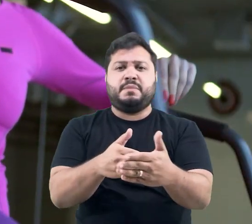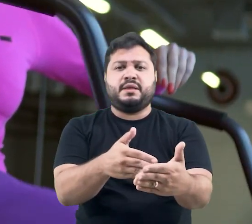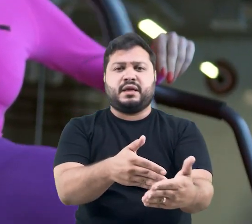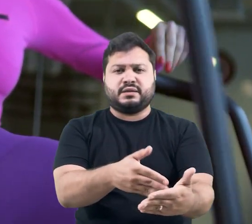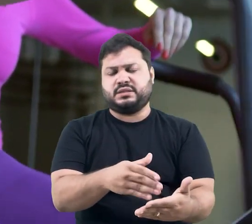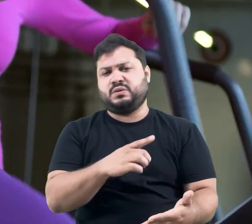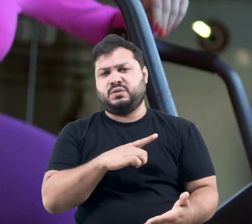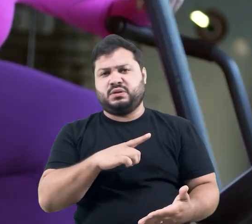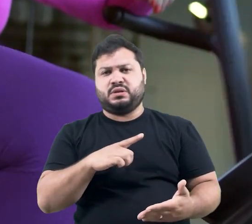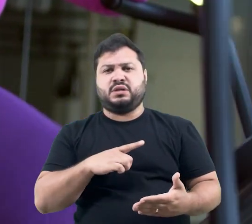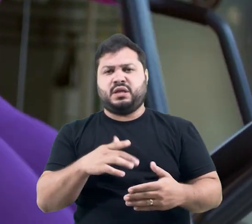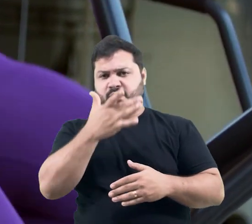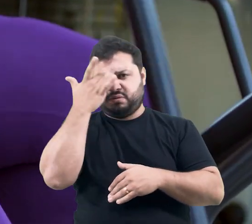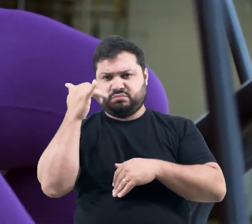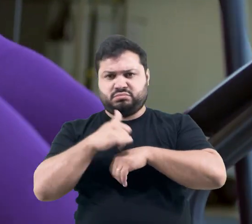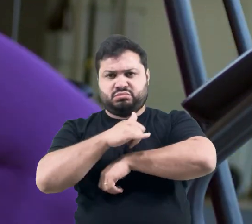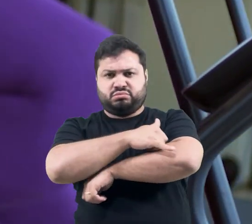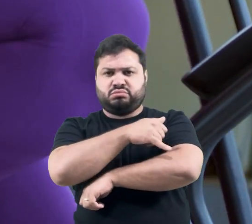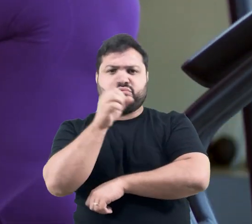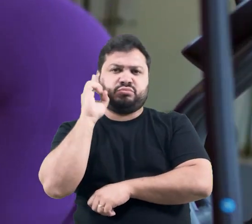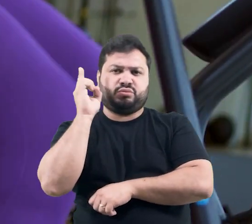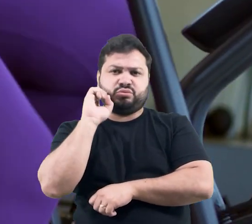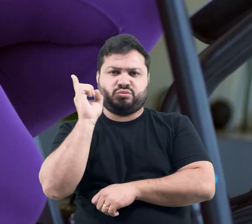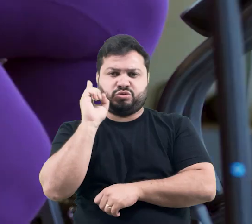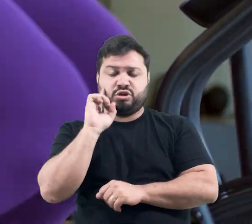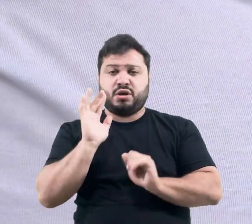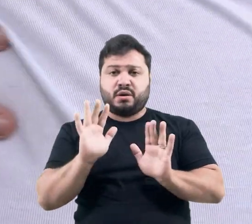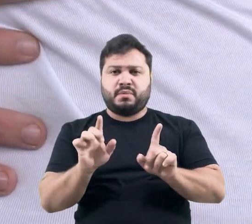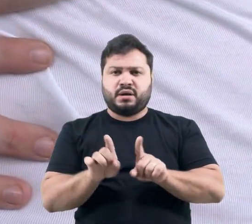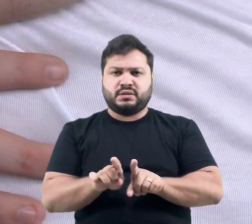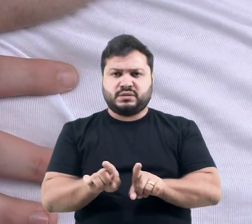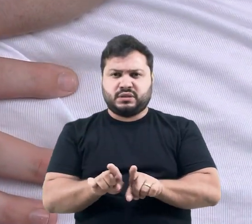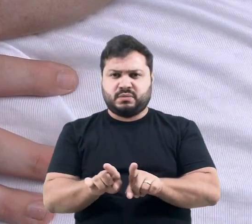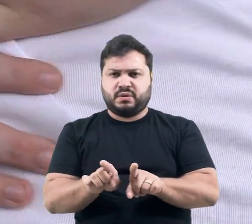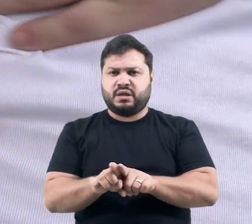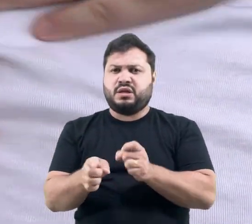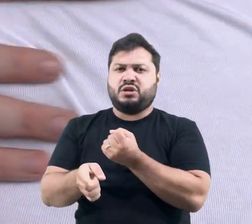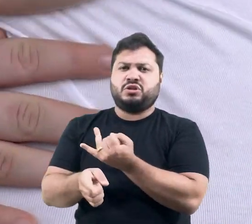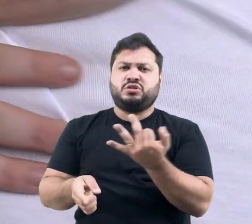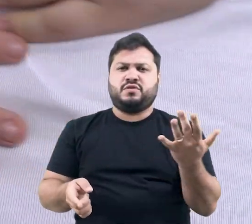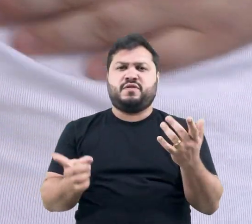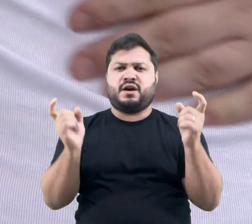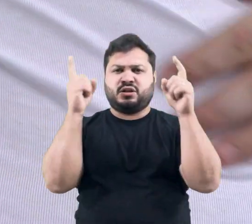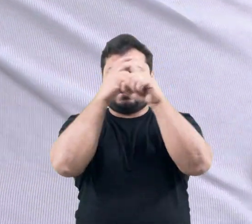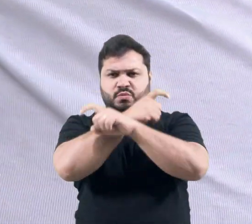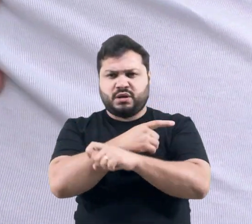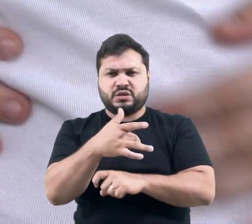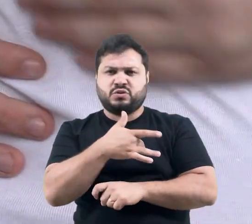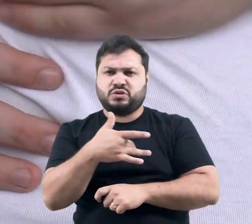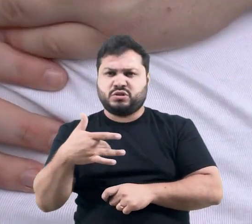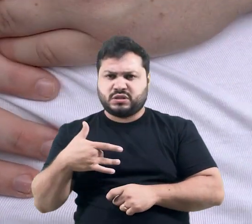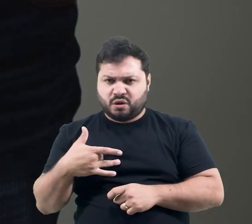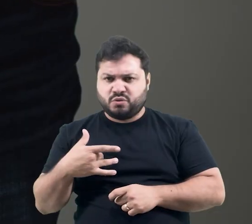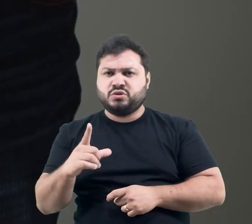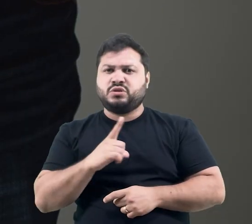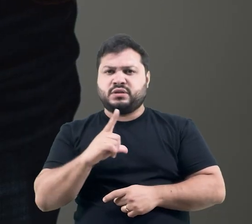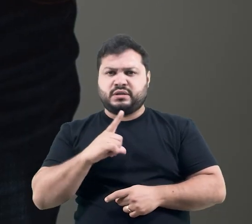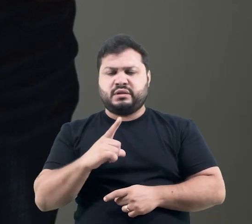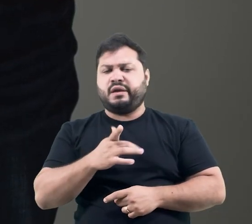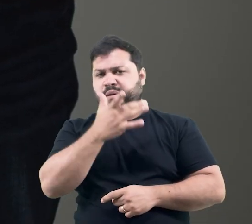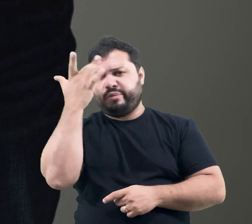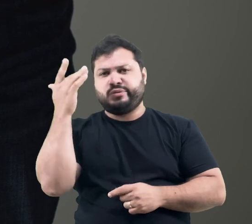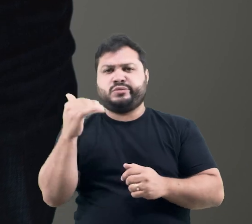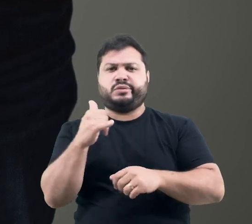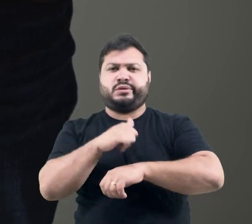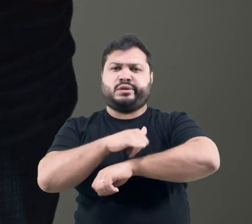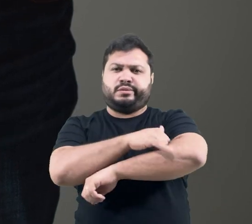limitações enfrentadas pelos obesos todos os dias, mas também de uma série de complicações de saúde que acompanha